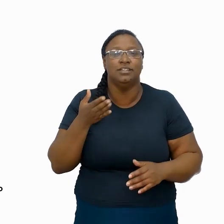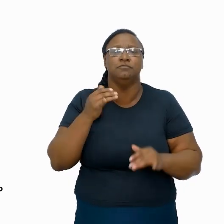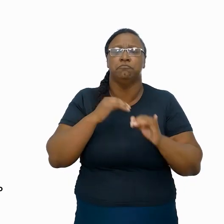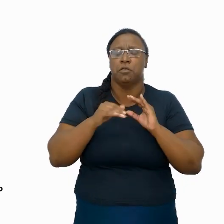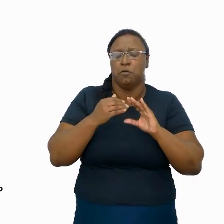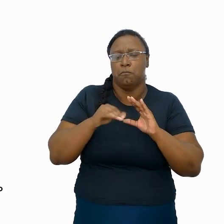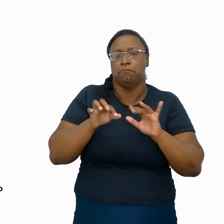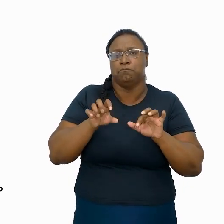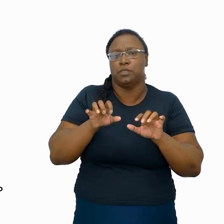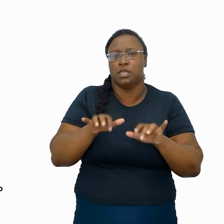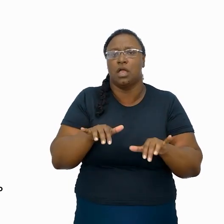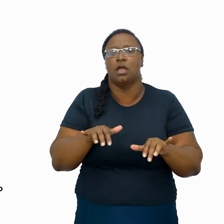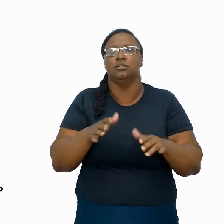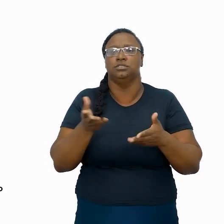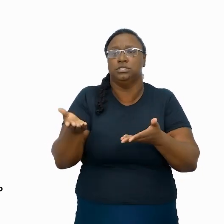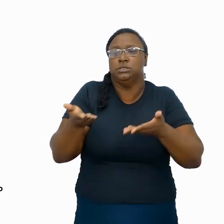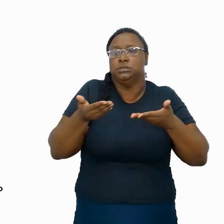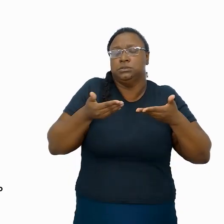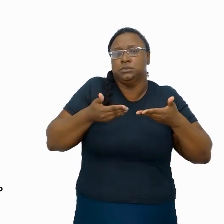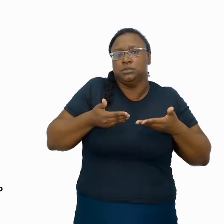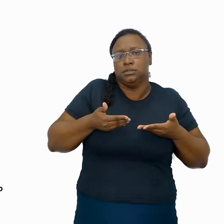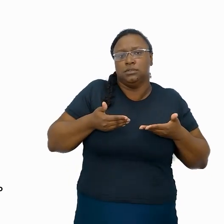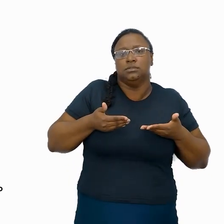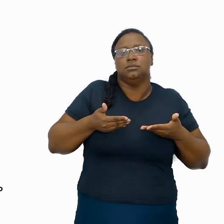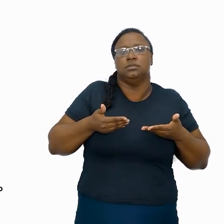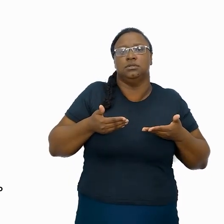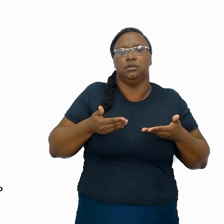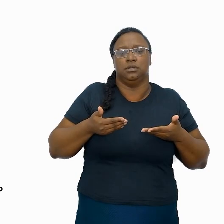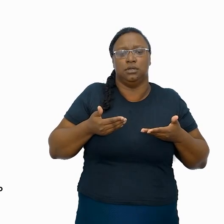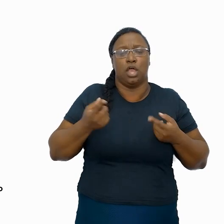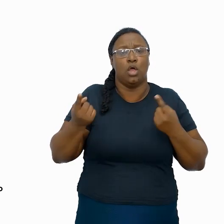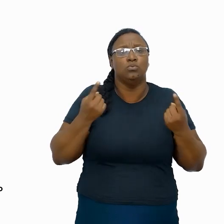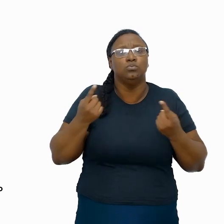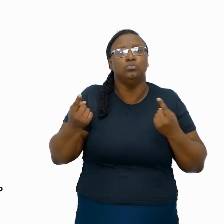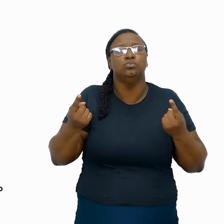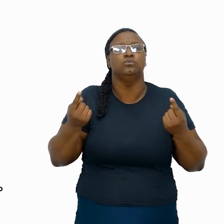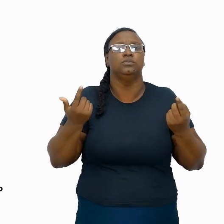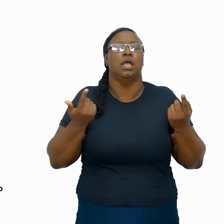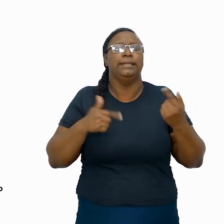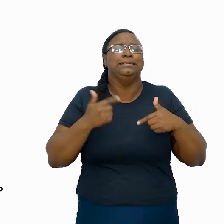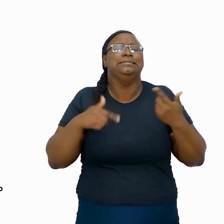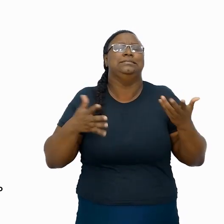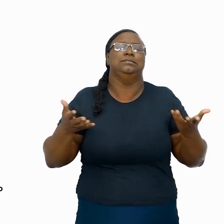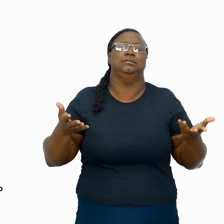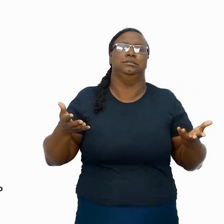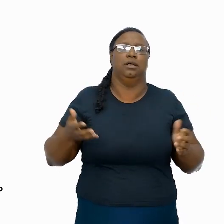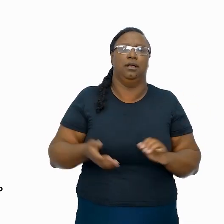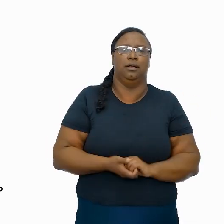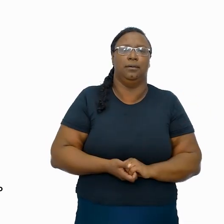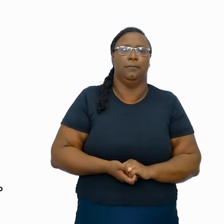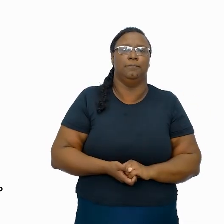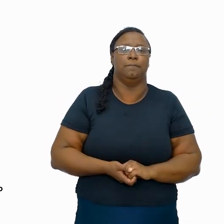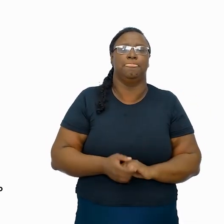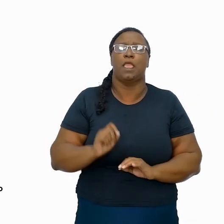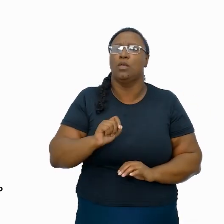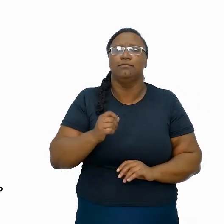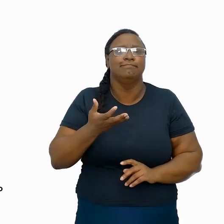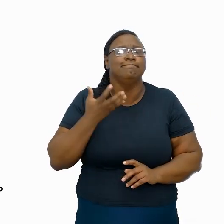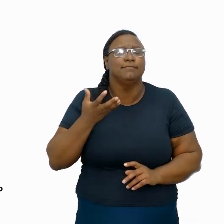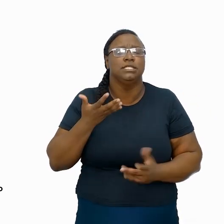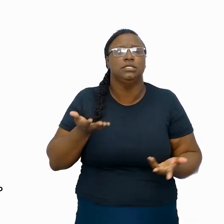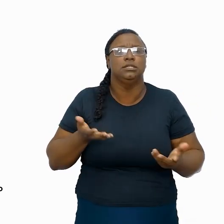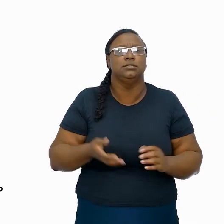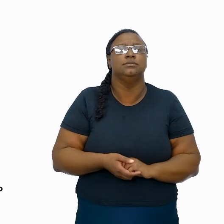lá, você trazer, né, sugestões, críticas, o que você quiser,